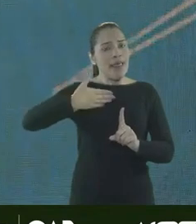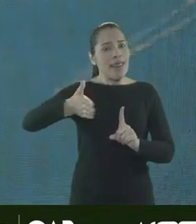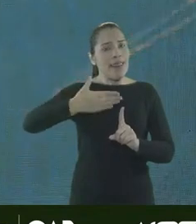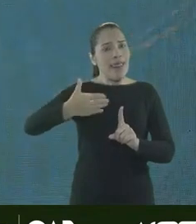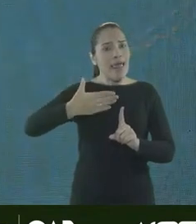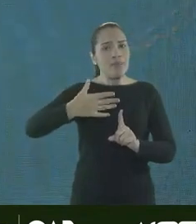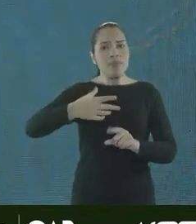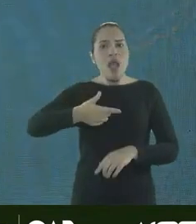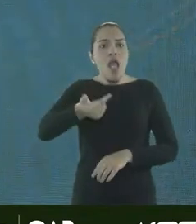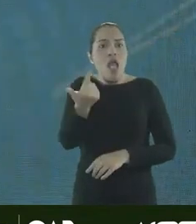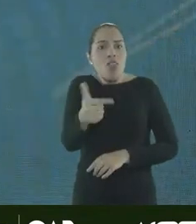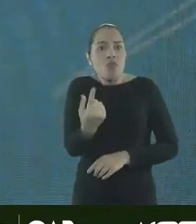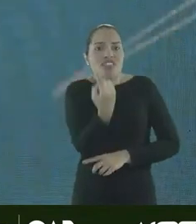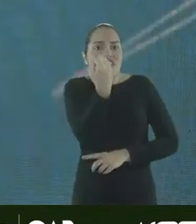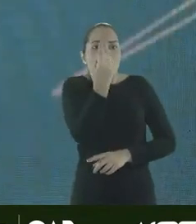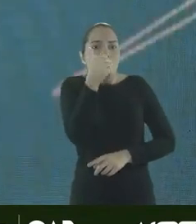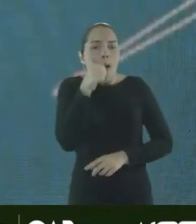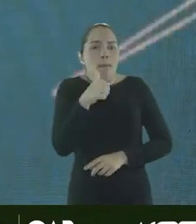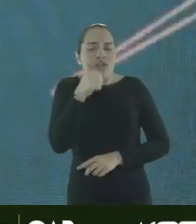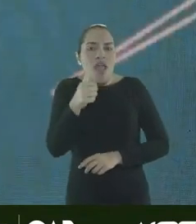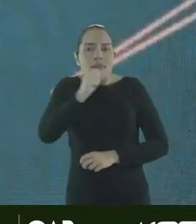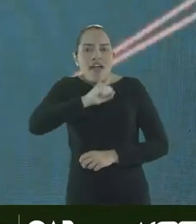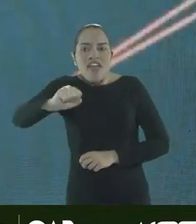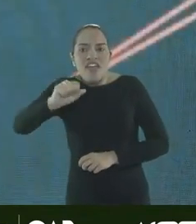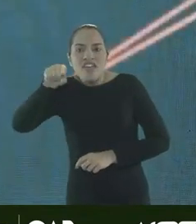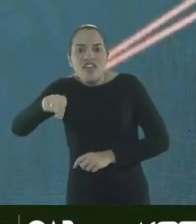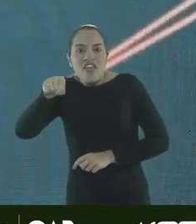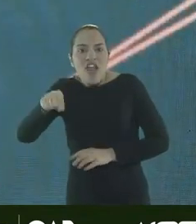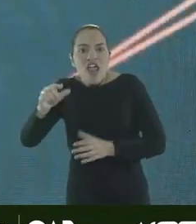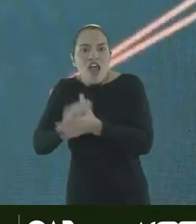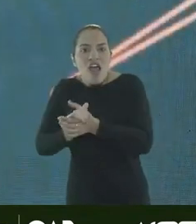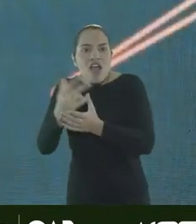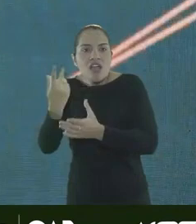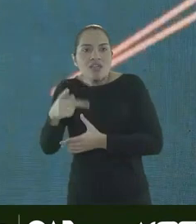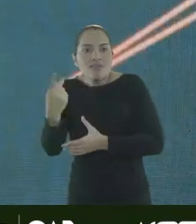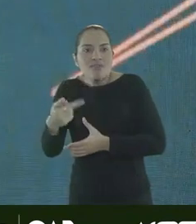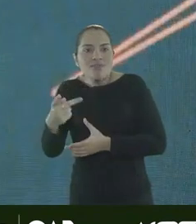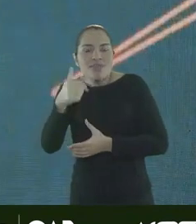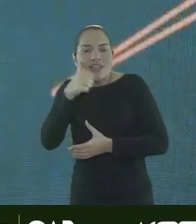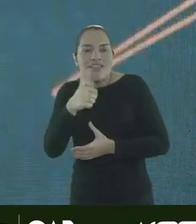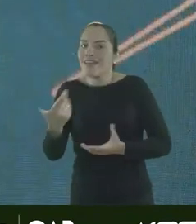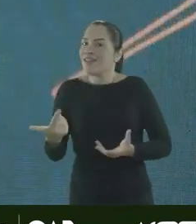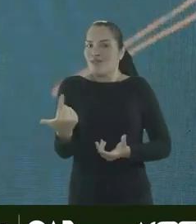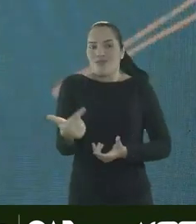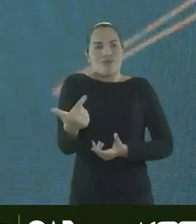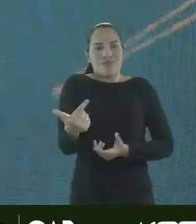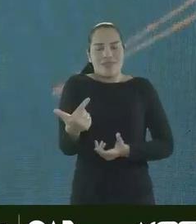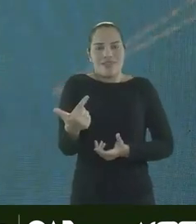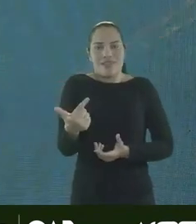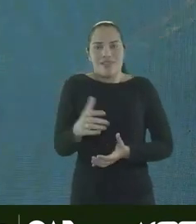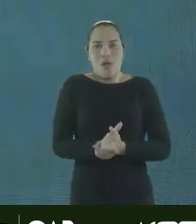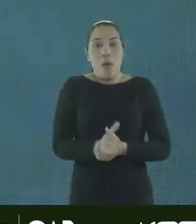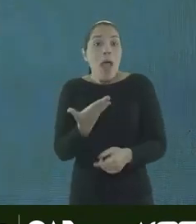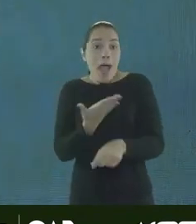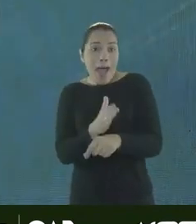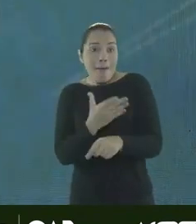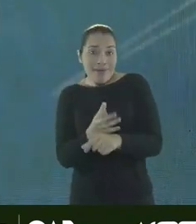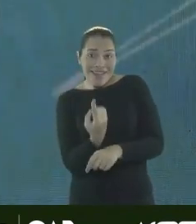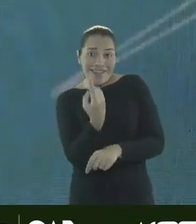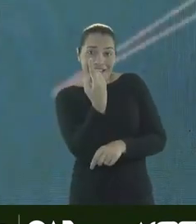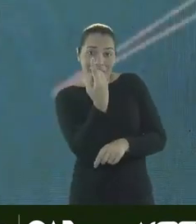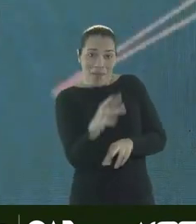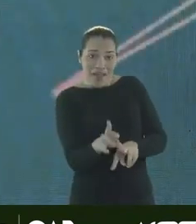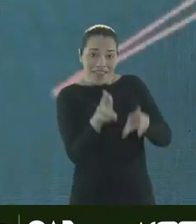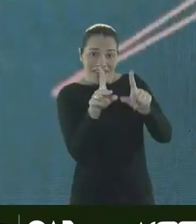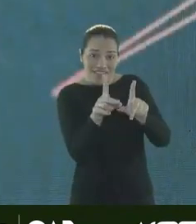Lula Então são narrativas que são criadas mas a prática é uma e o discurso é outro então A engorda